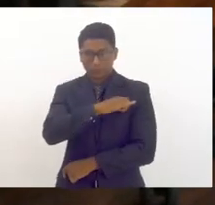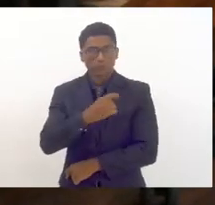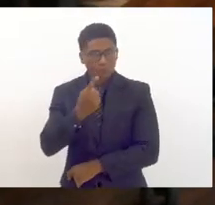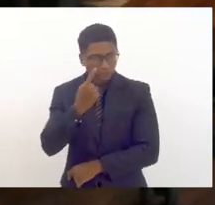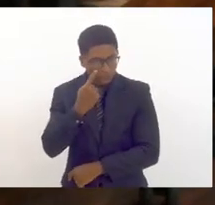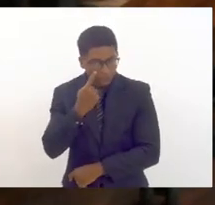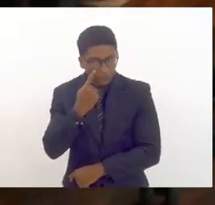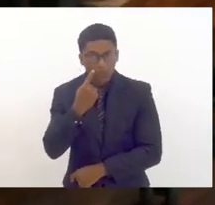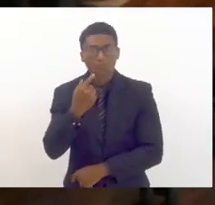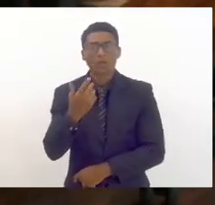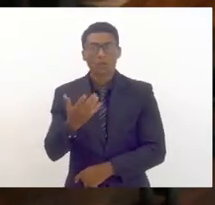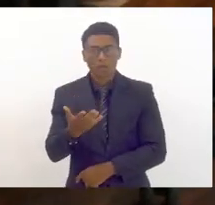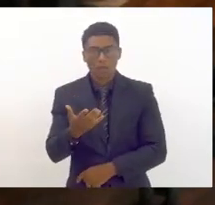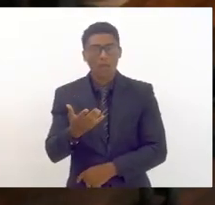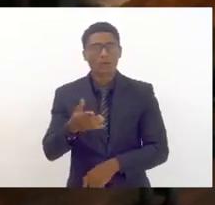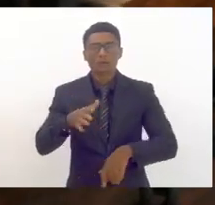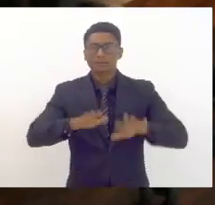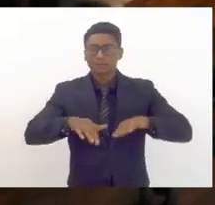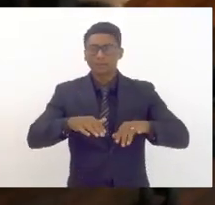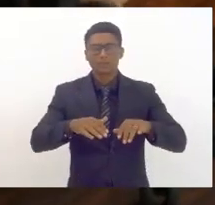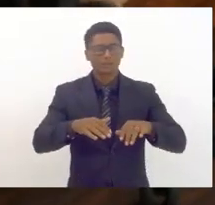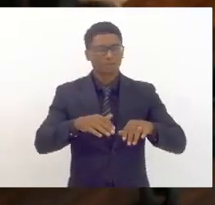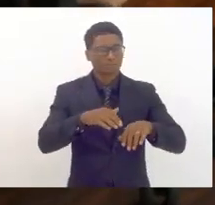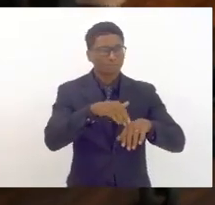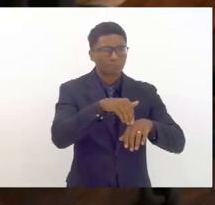melhores e números até piores que esse.